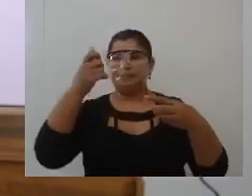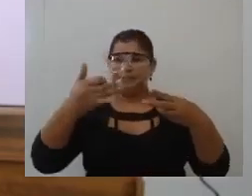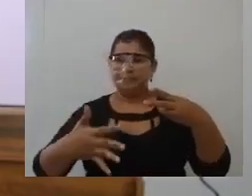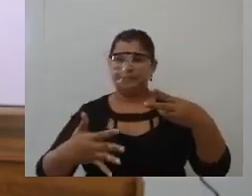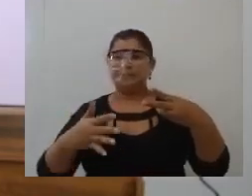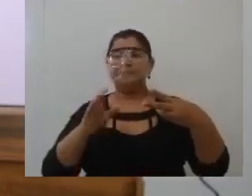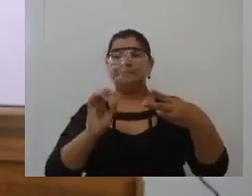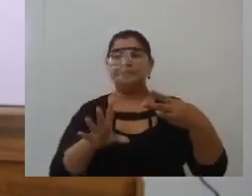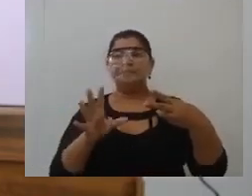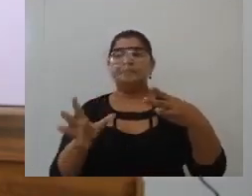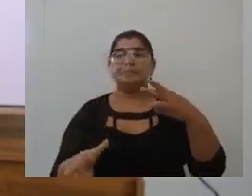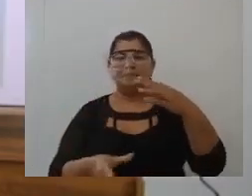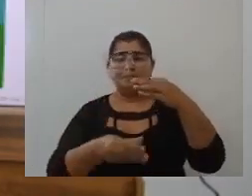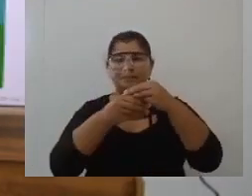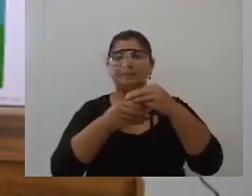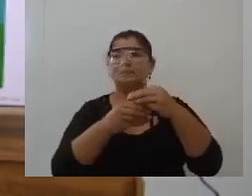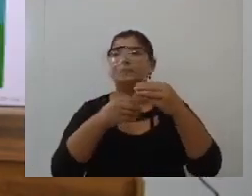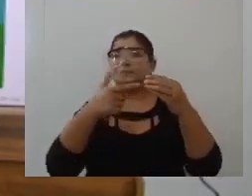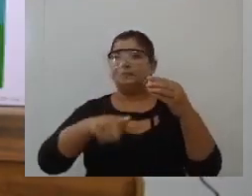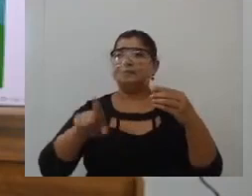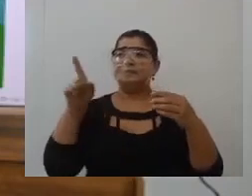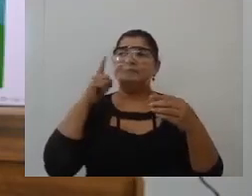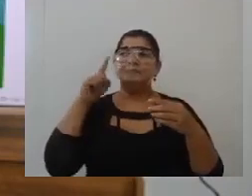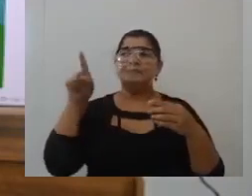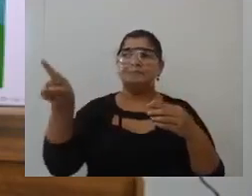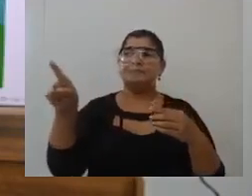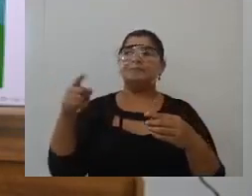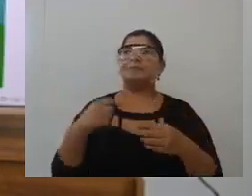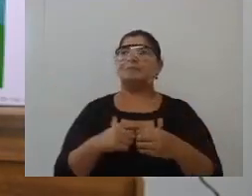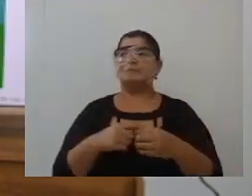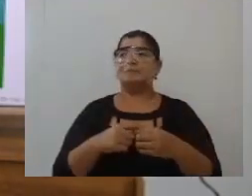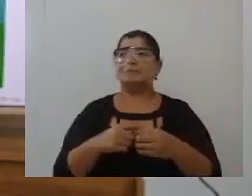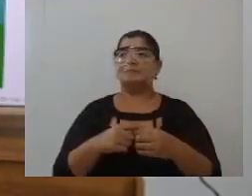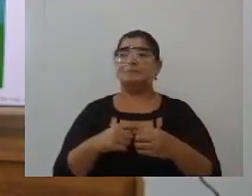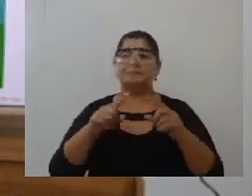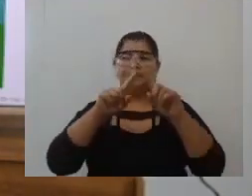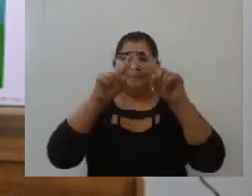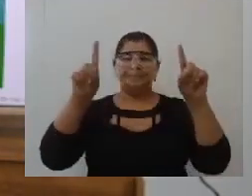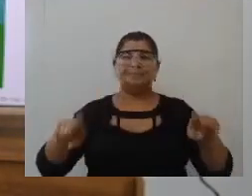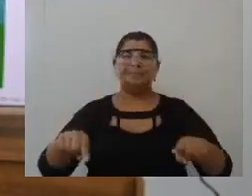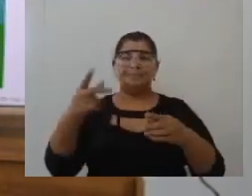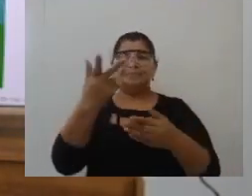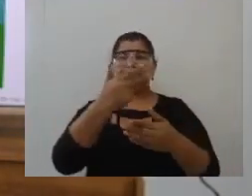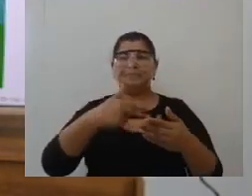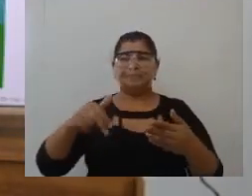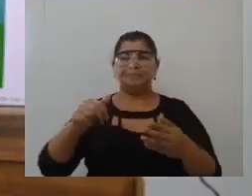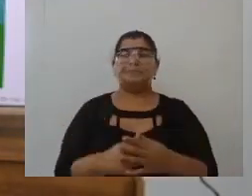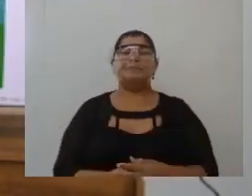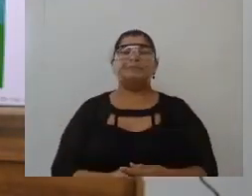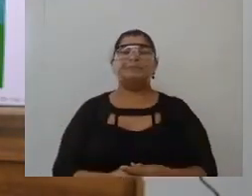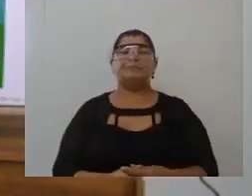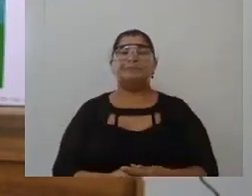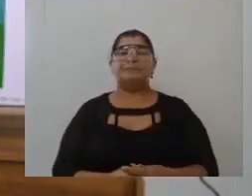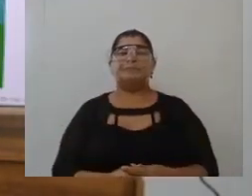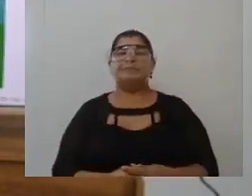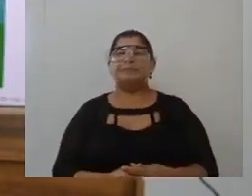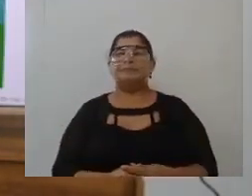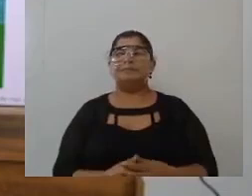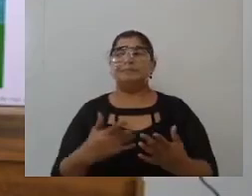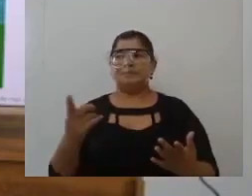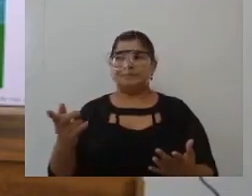fazer mais algumas análises vendo essa figura aqui. Dá uma olhada para isso aí, pessoal. Isso